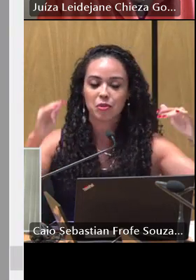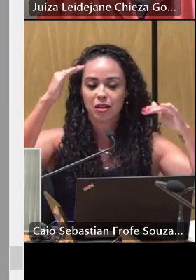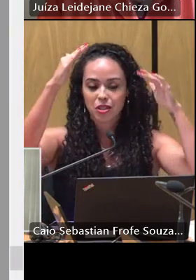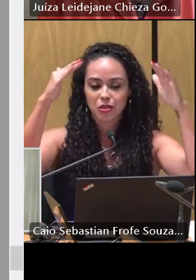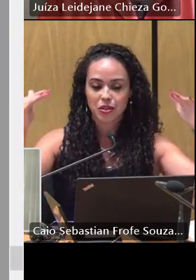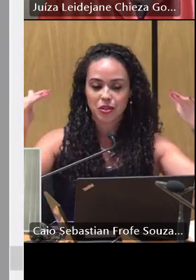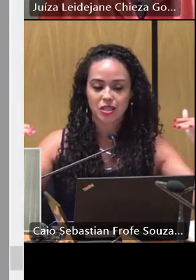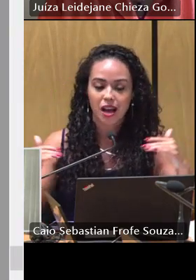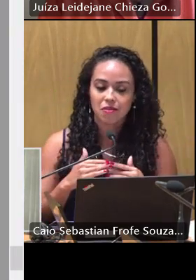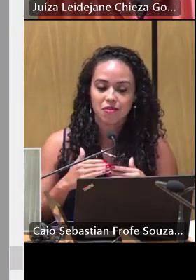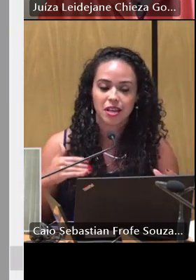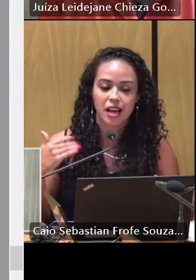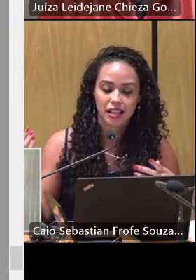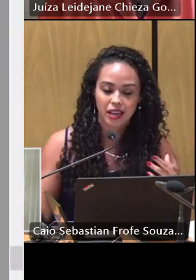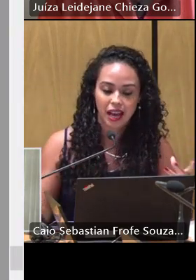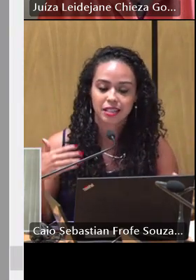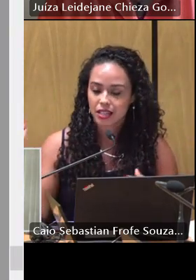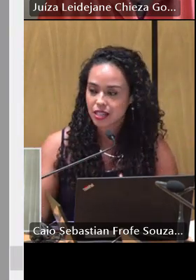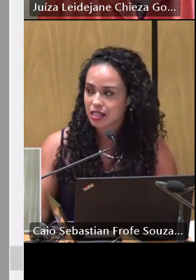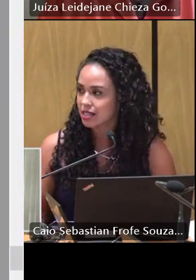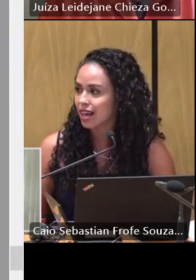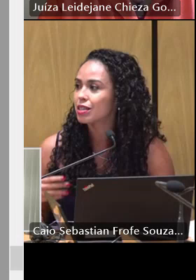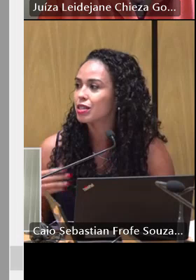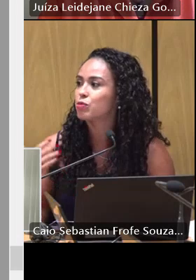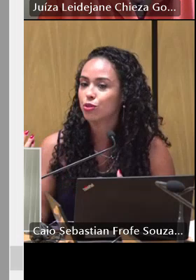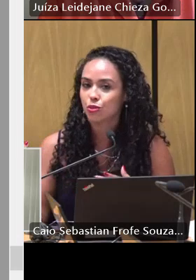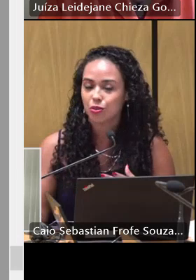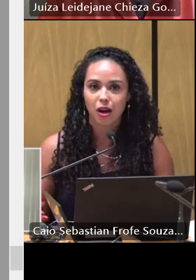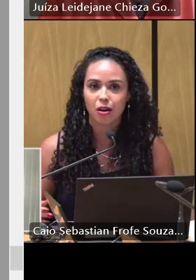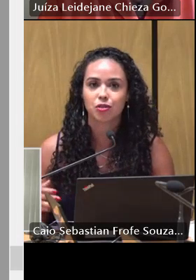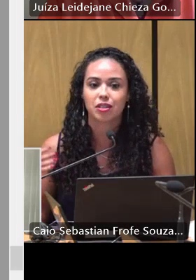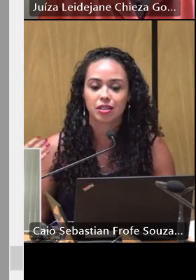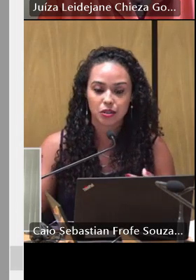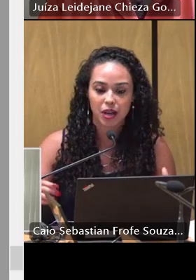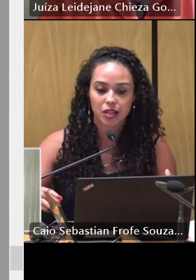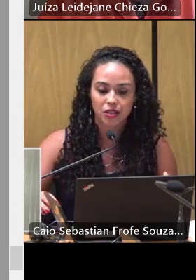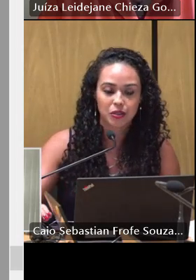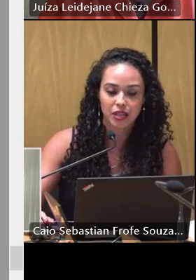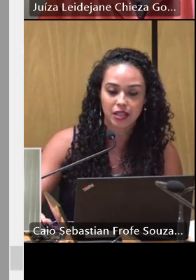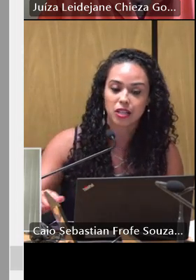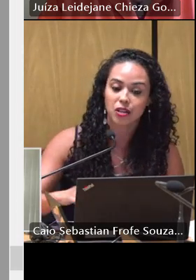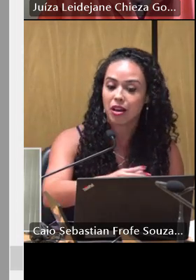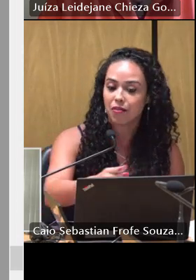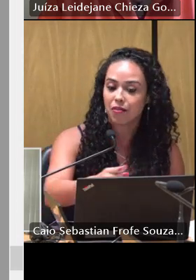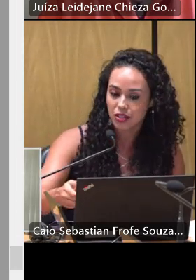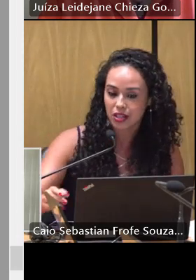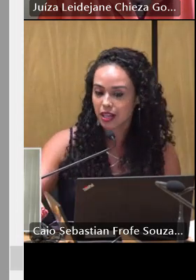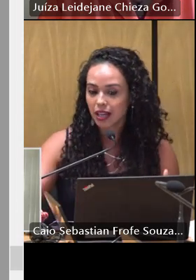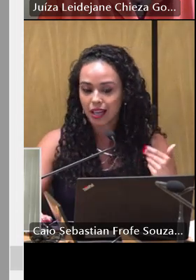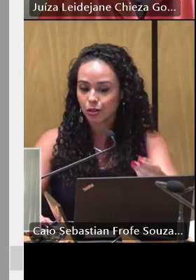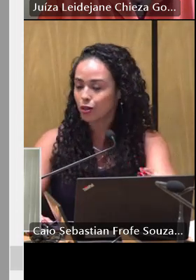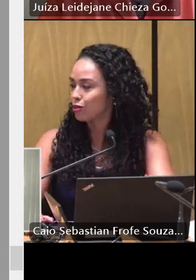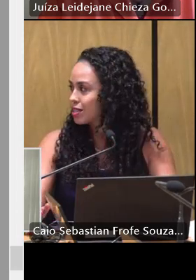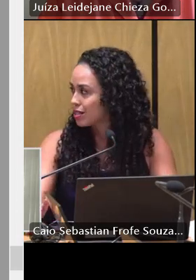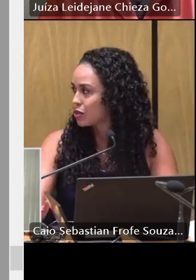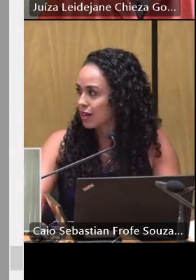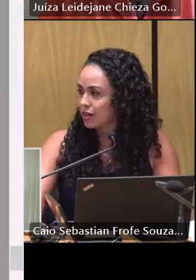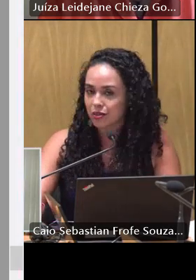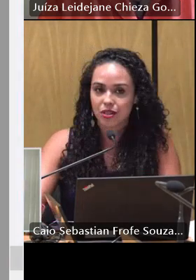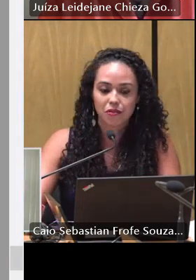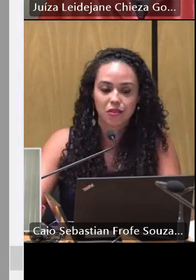uma pirâmide social e aí característica desse racismo estrutural de todas essas Bases na sociedade que vão refletir em todos esses